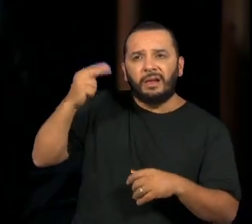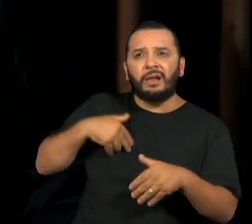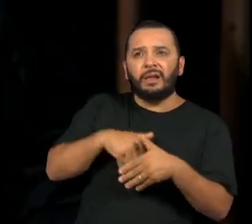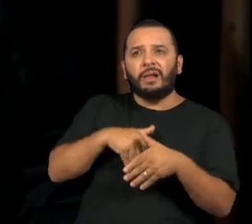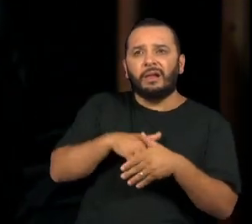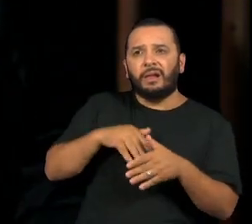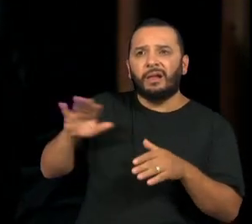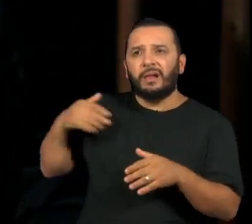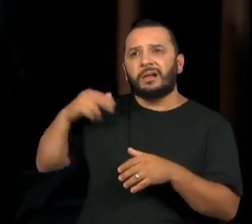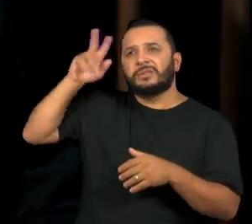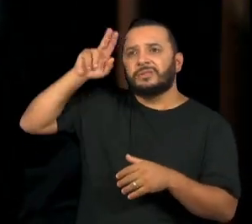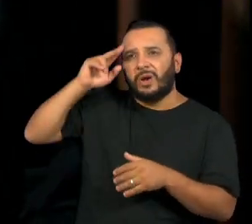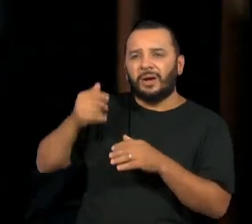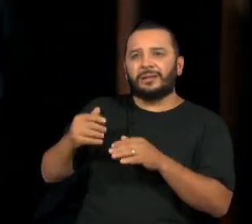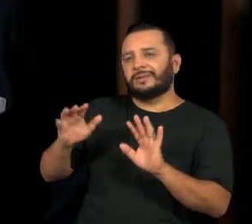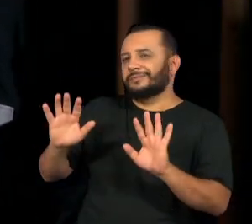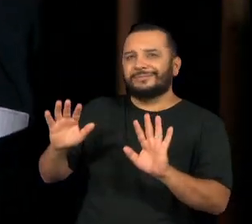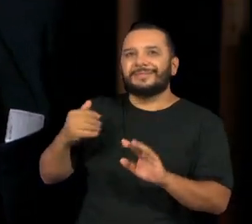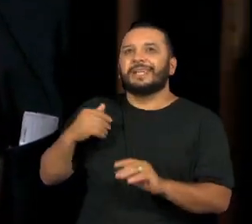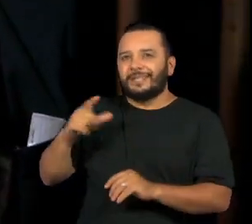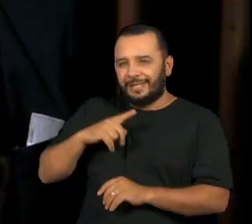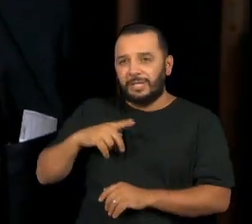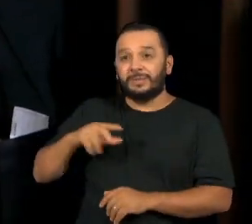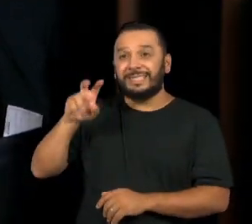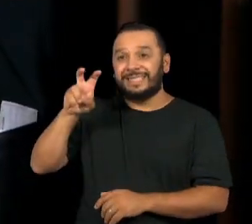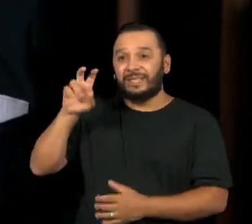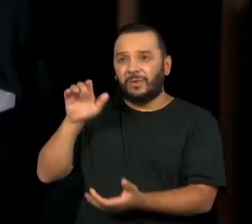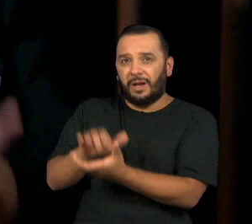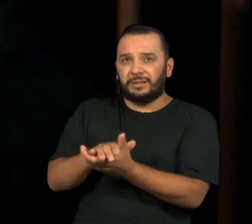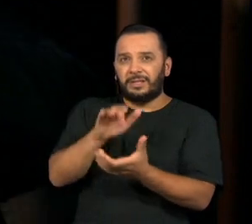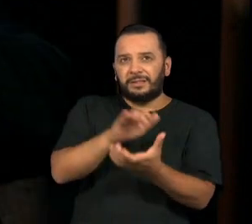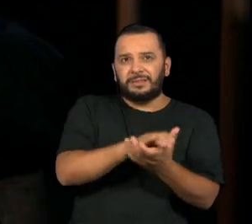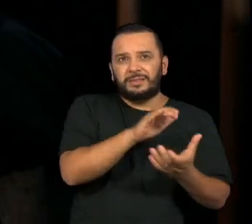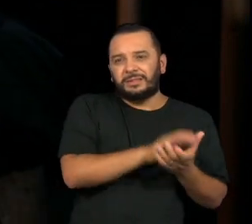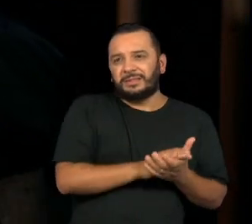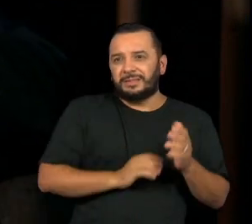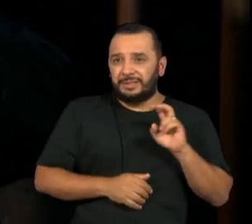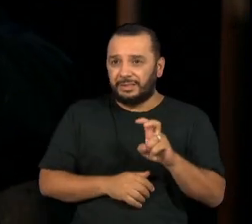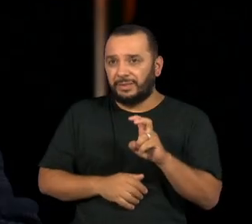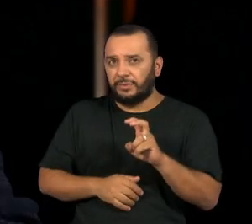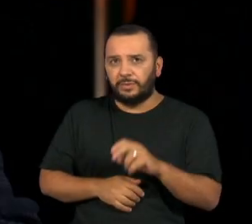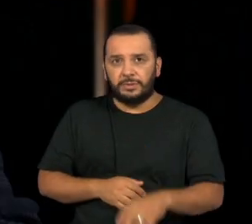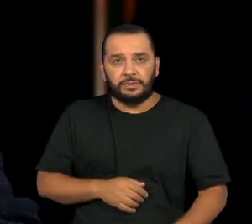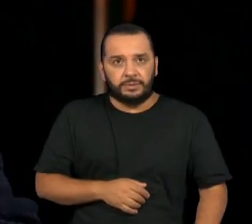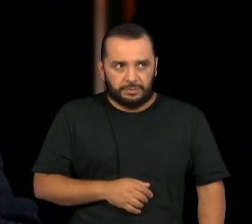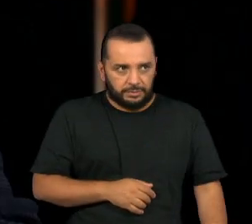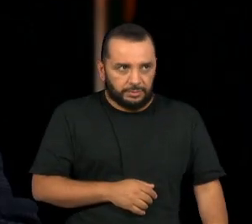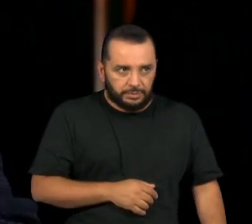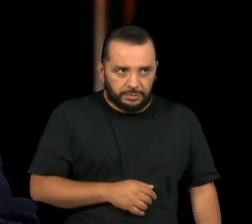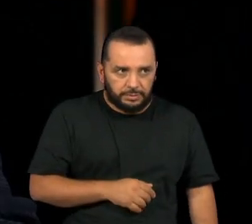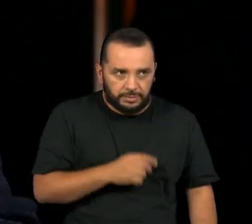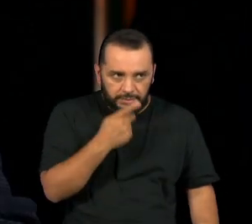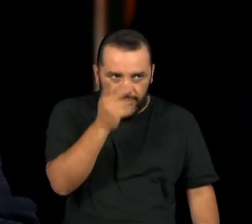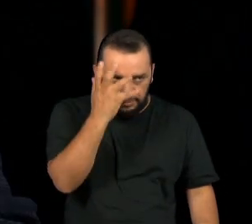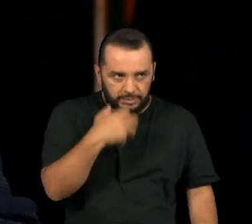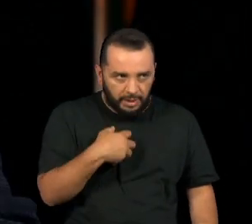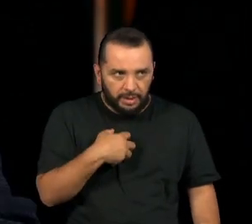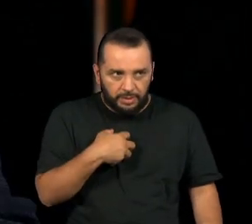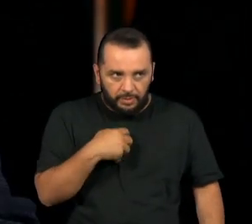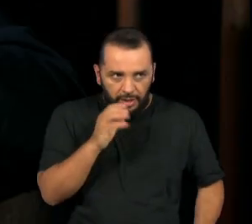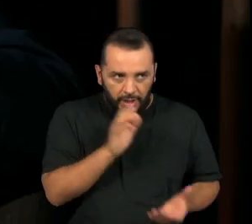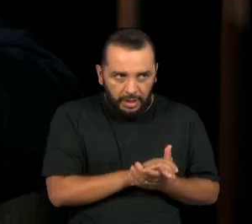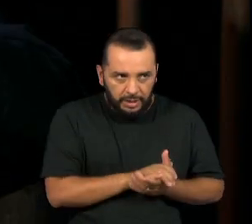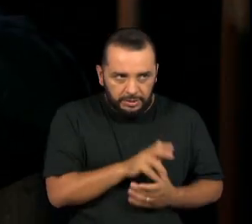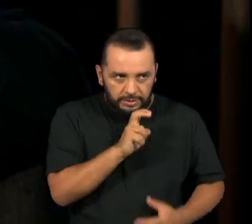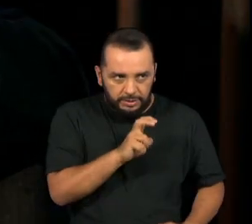neutro história linda com a minha eu tenho cinco casamentos né Espera aí você tá falando de